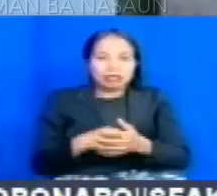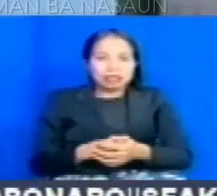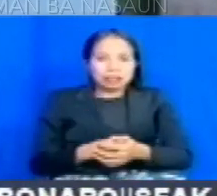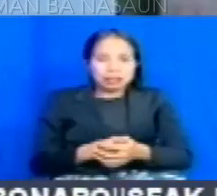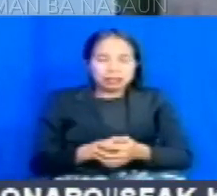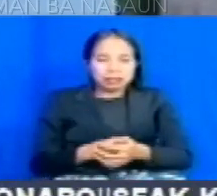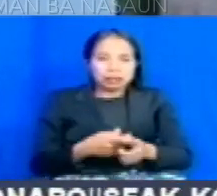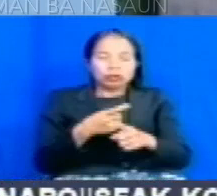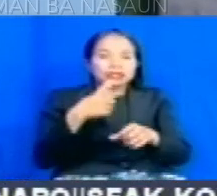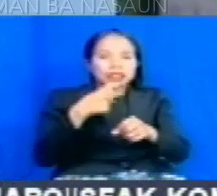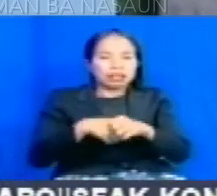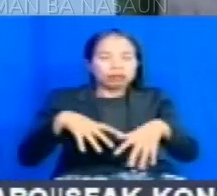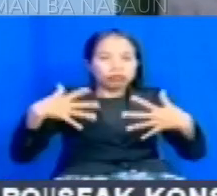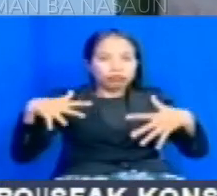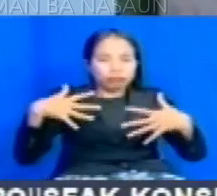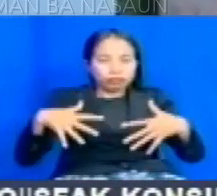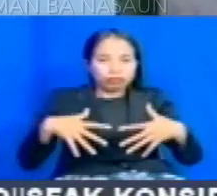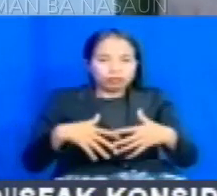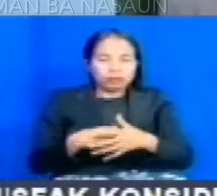Rusi Ailaram Mai, Iha mil,